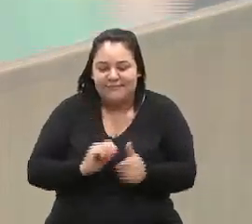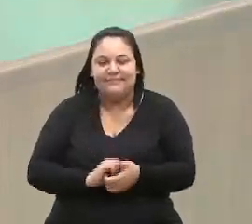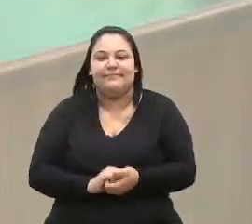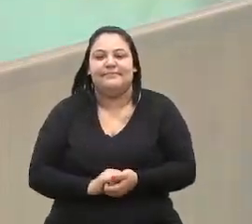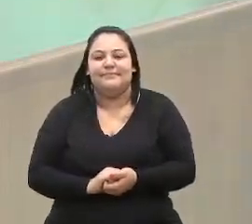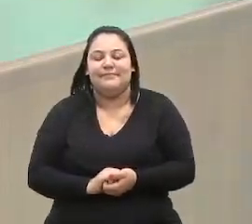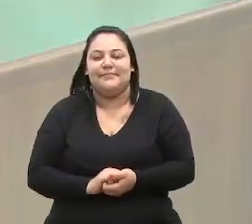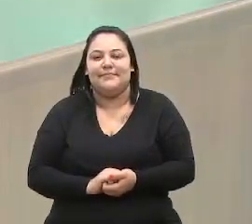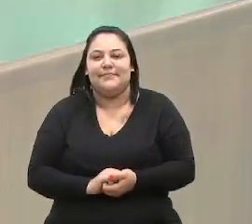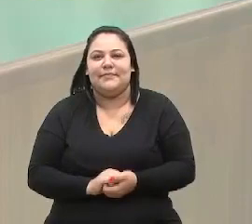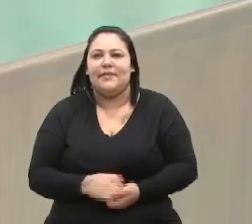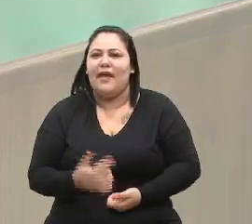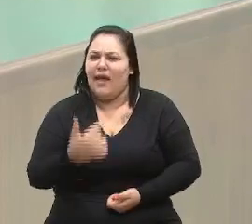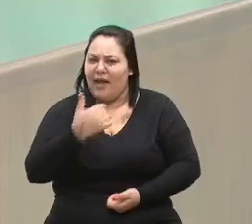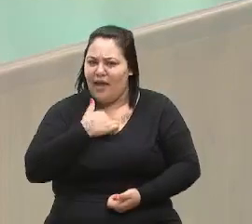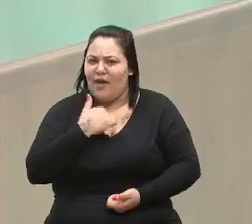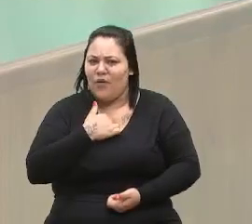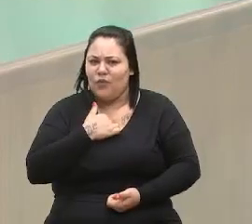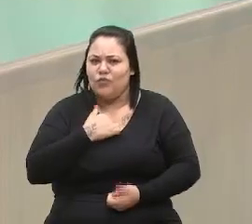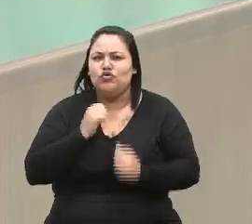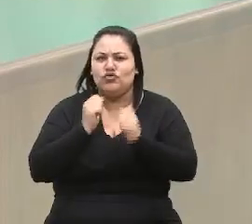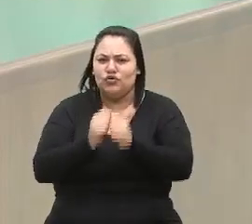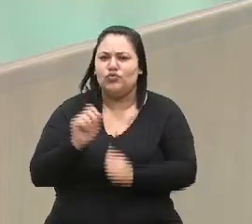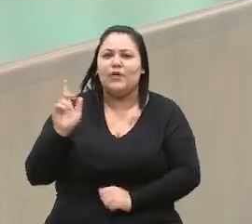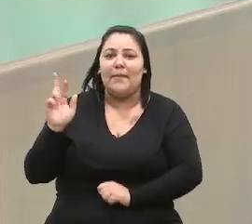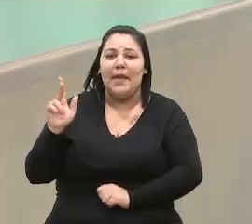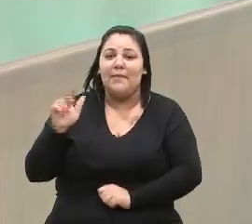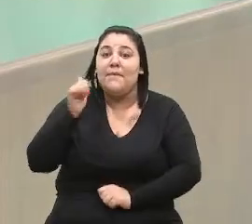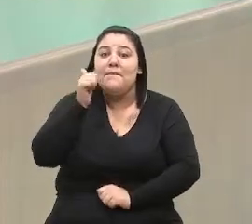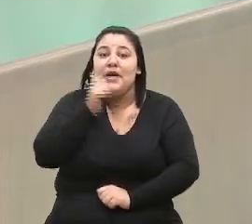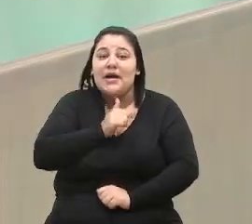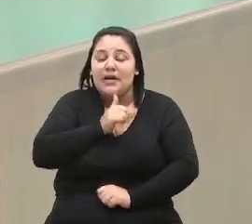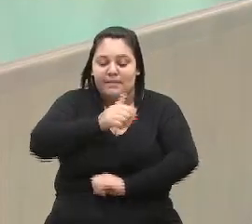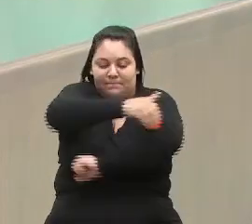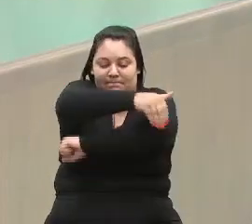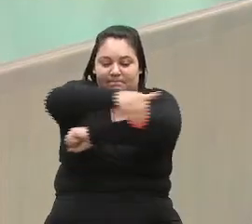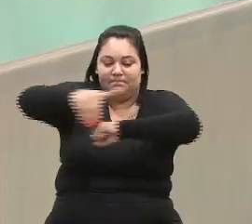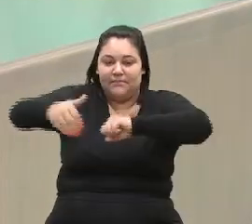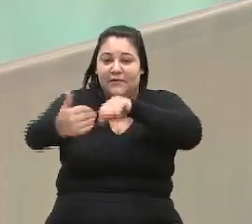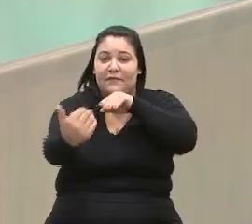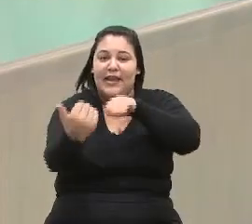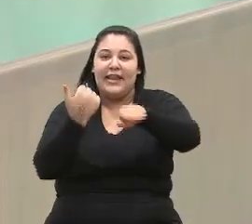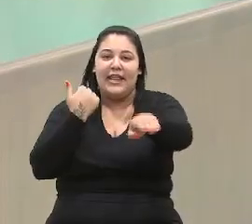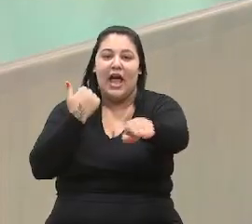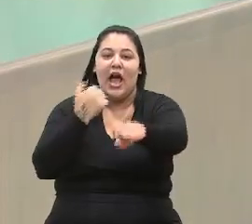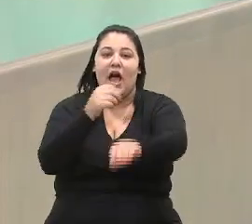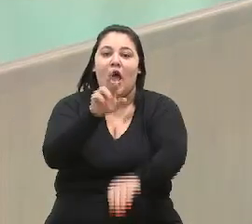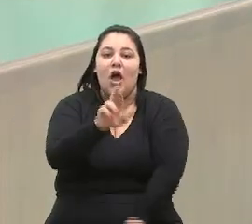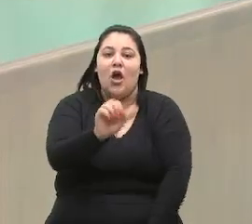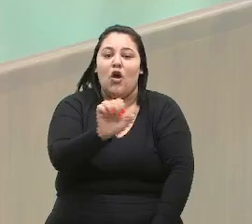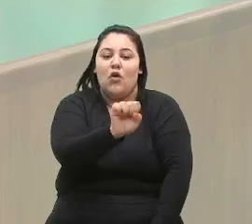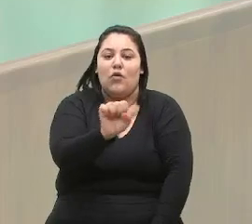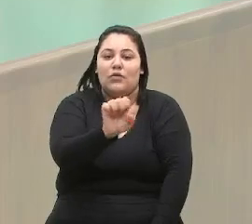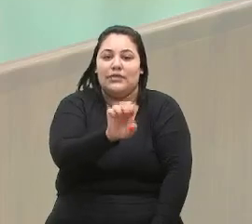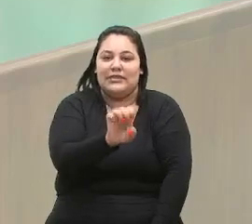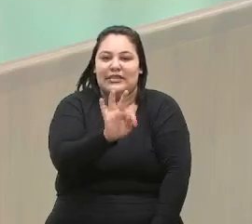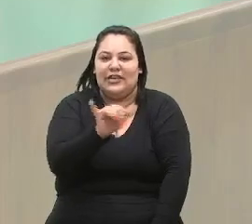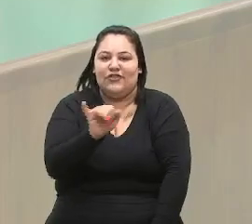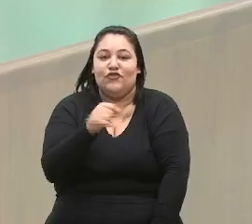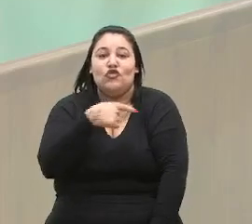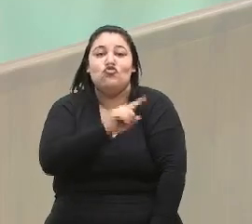Eu muitas vezes com minha irmã, na Avenida Rossetti, fui com ela na Voz Juvelina.